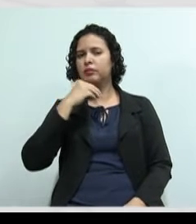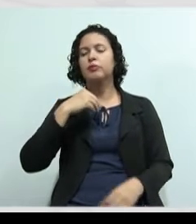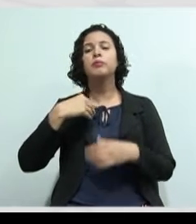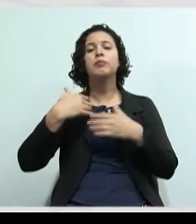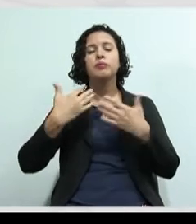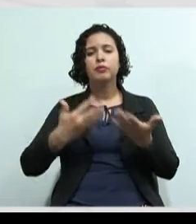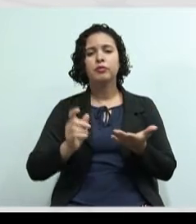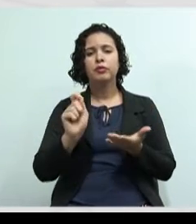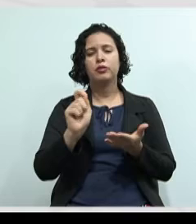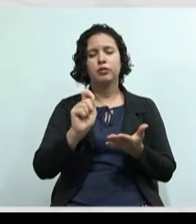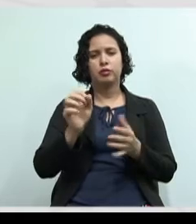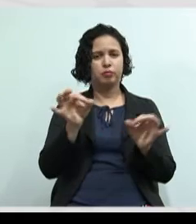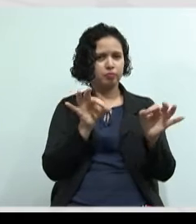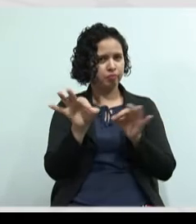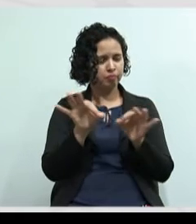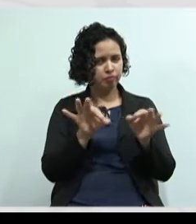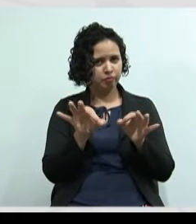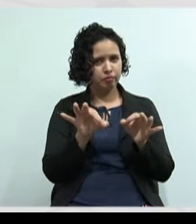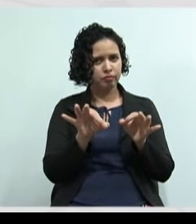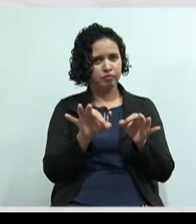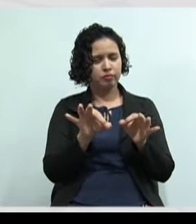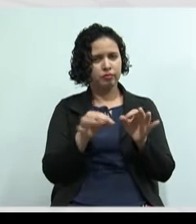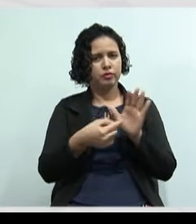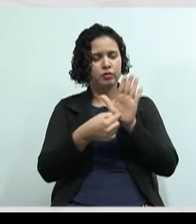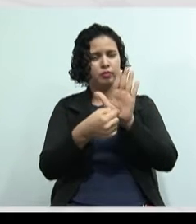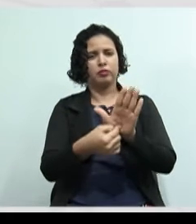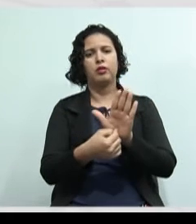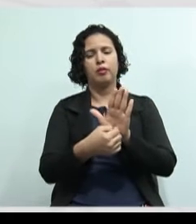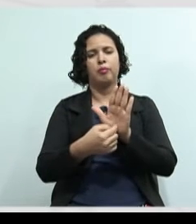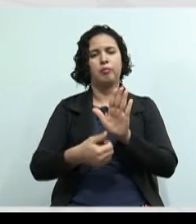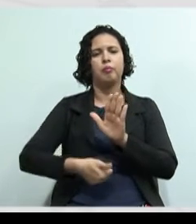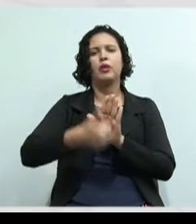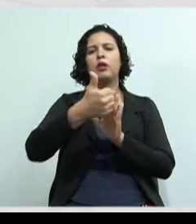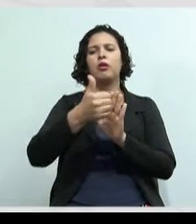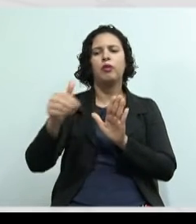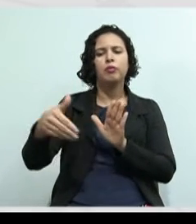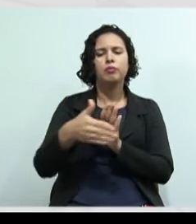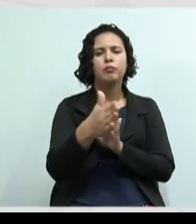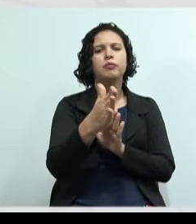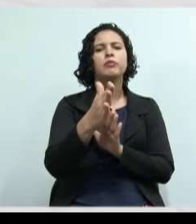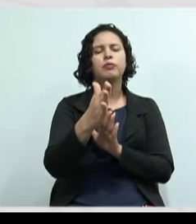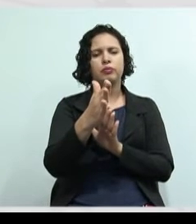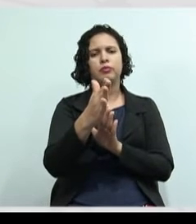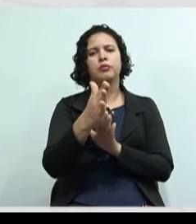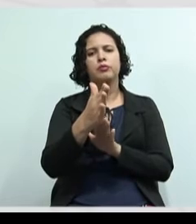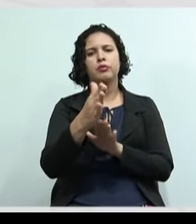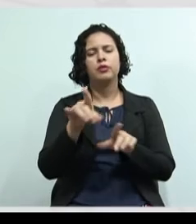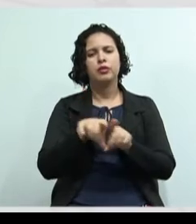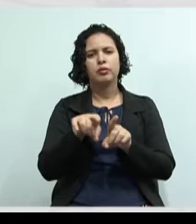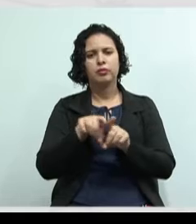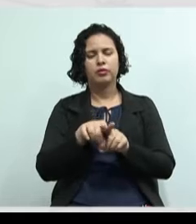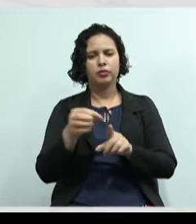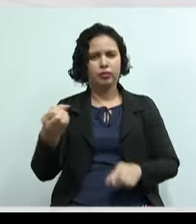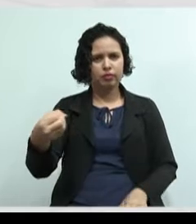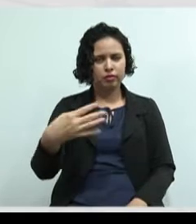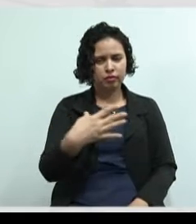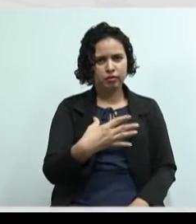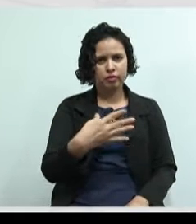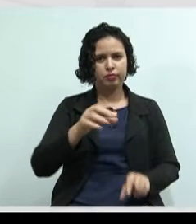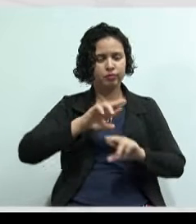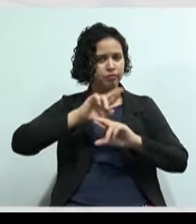da adoção desse planejamento é estabelecer a melhor direção a ser seguida, atuando de maneira inovadora